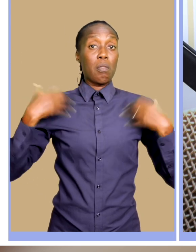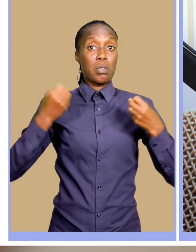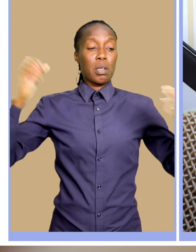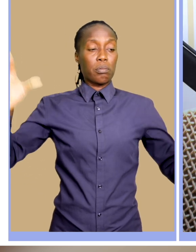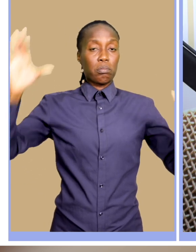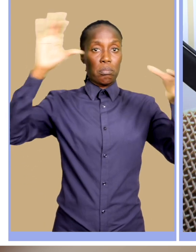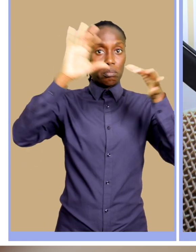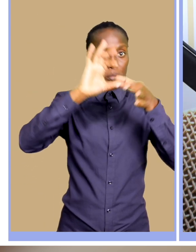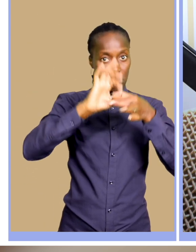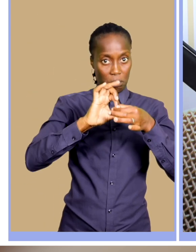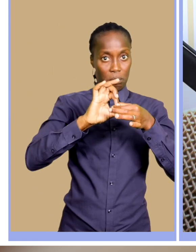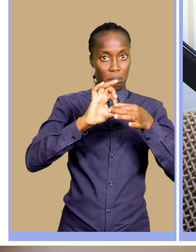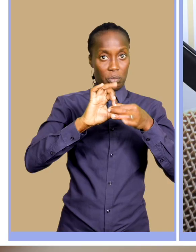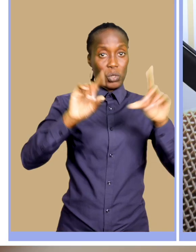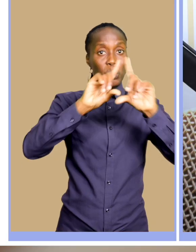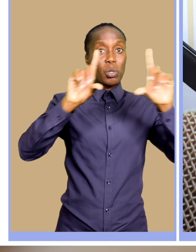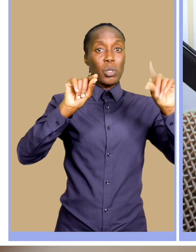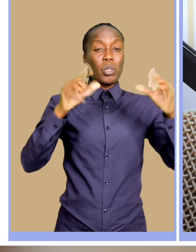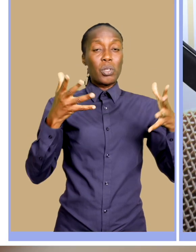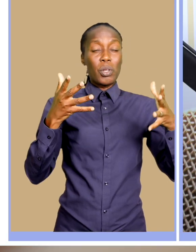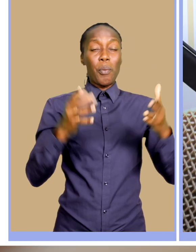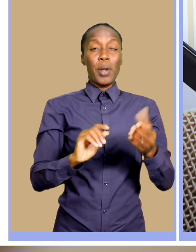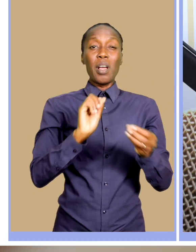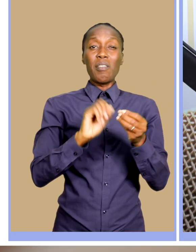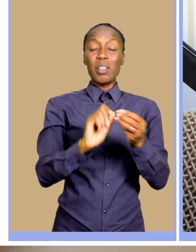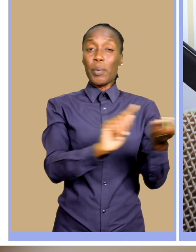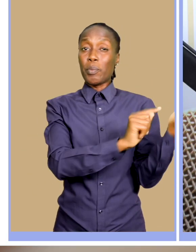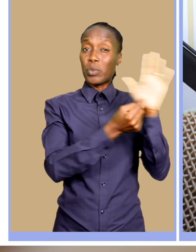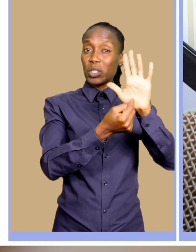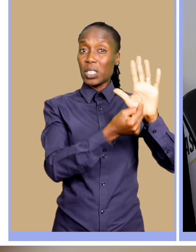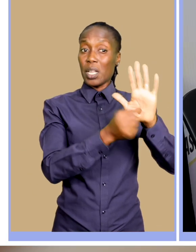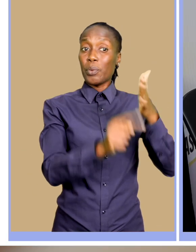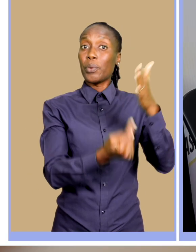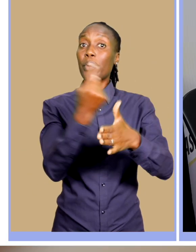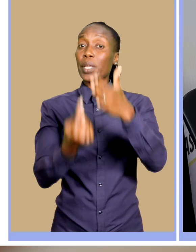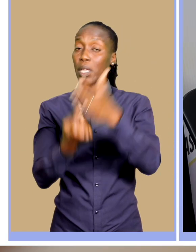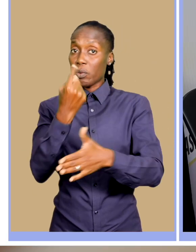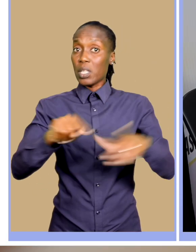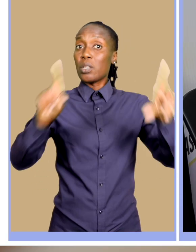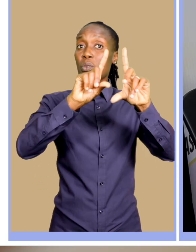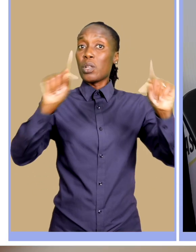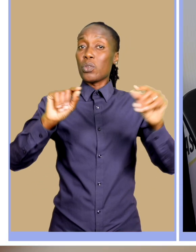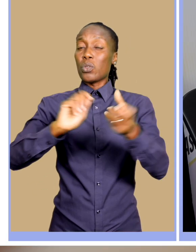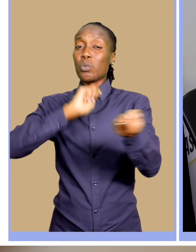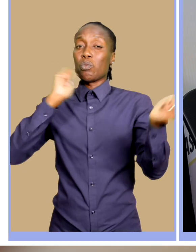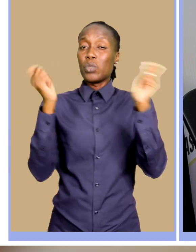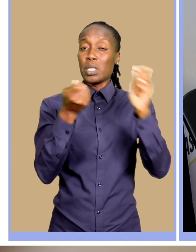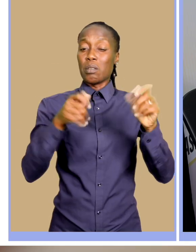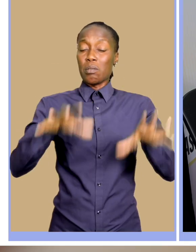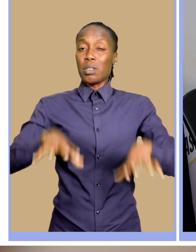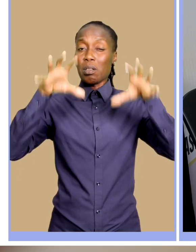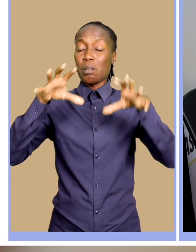evidência sobre a relação entre mudanças climáticas e saúde. Muito bem, mas nesta